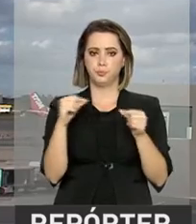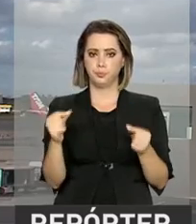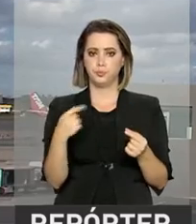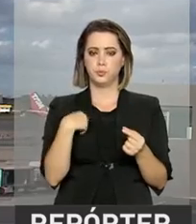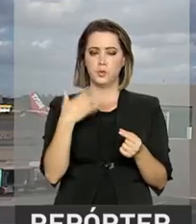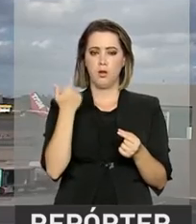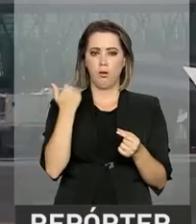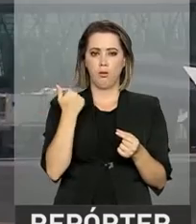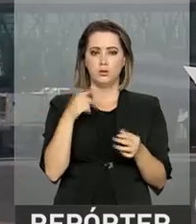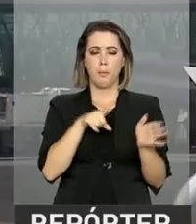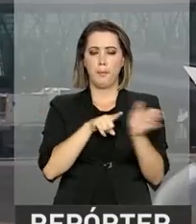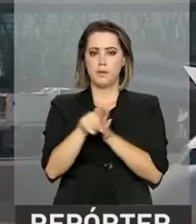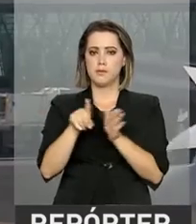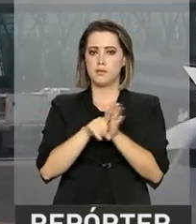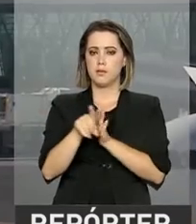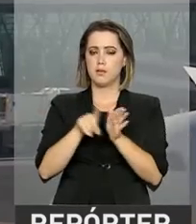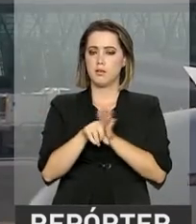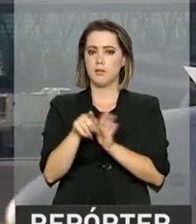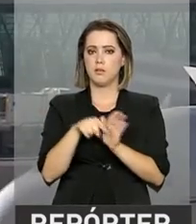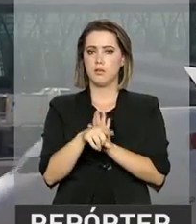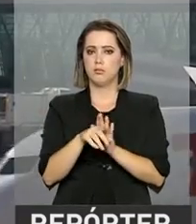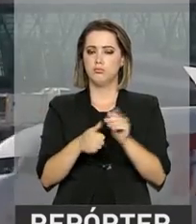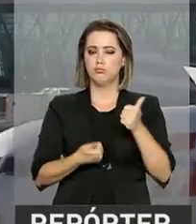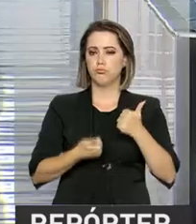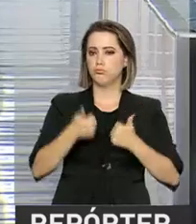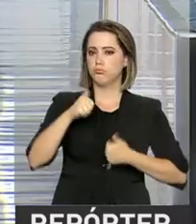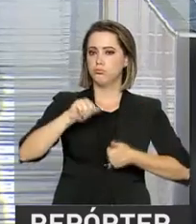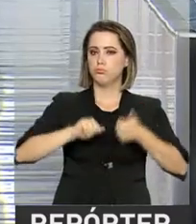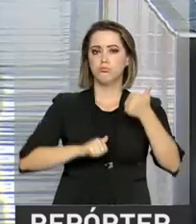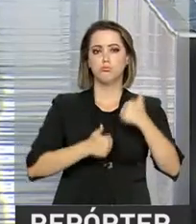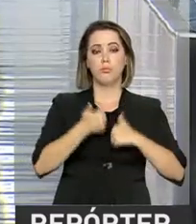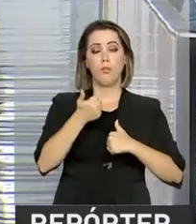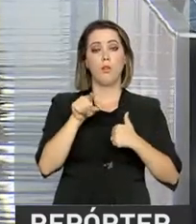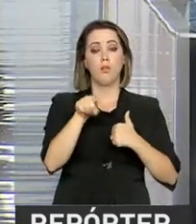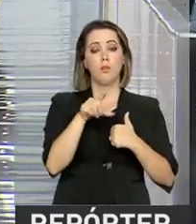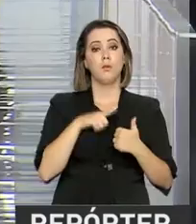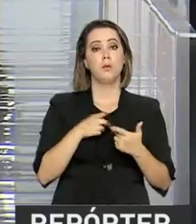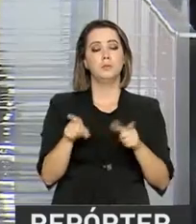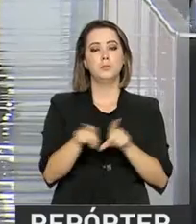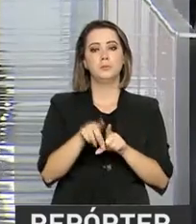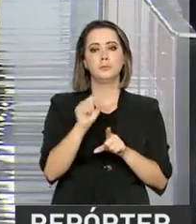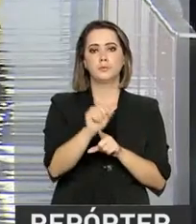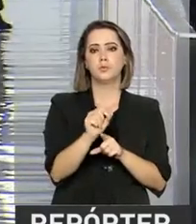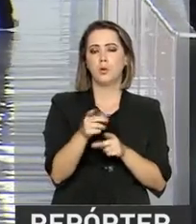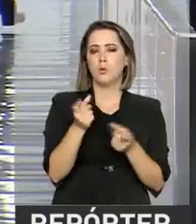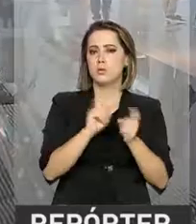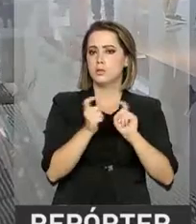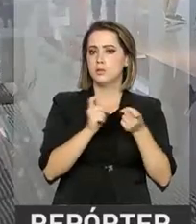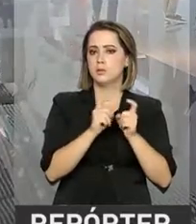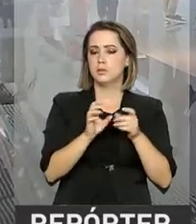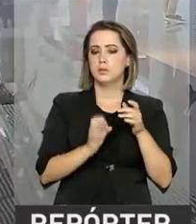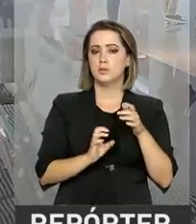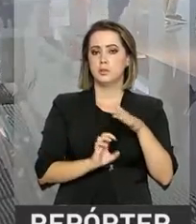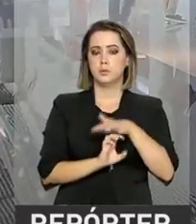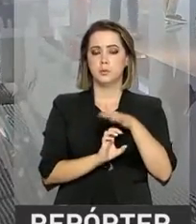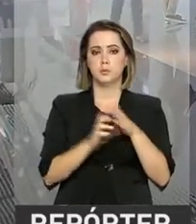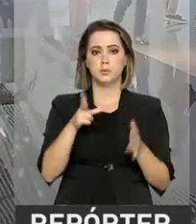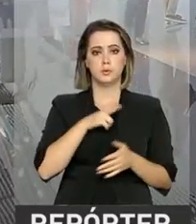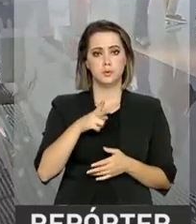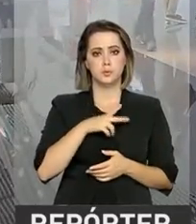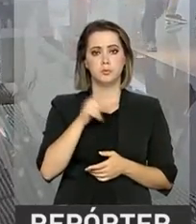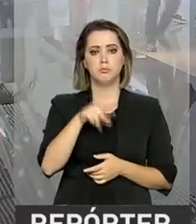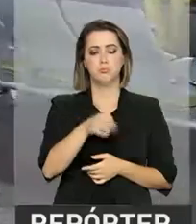de satisfação feita pela Agência Nacional de Aviação Civil, os aeroportos administrados pela iniciativa privada foram bem avaliados